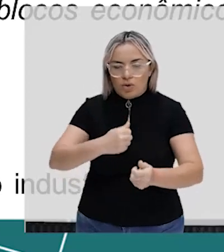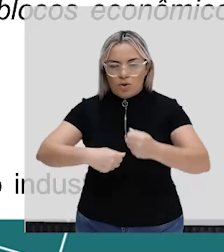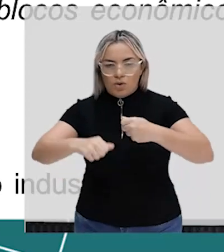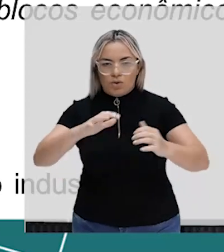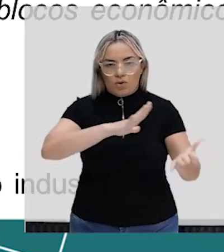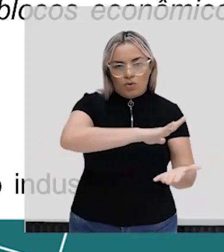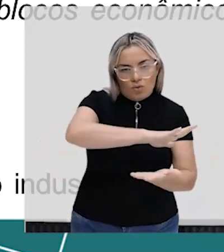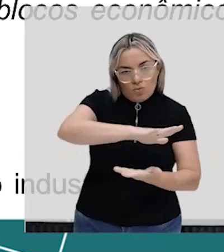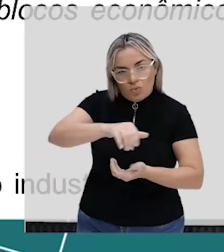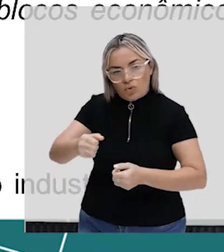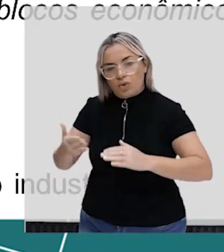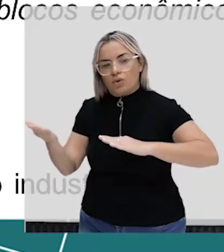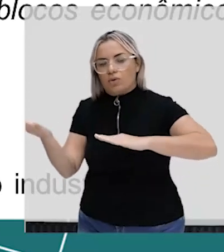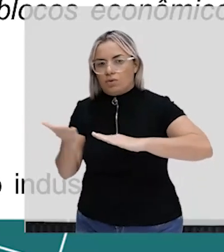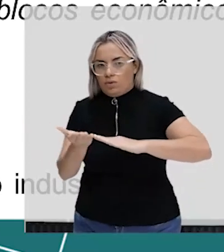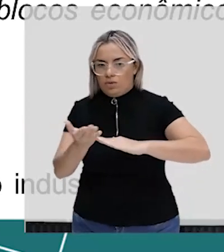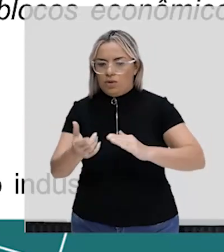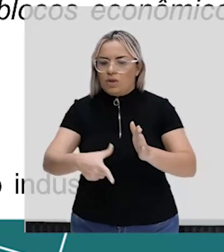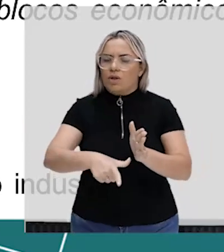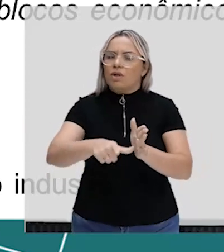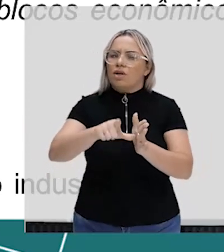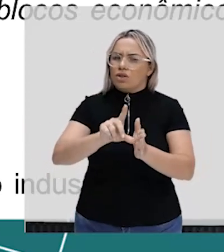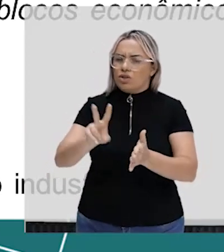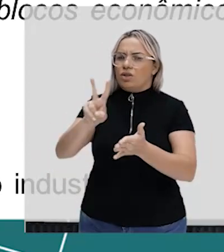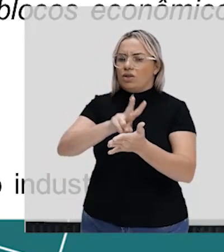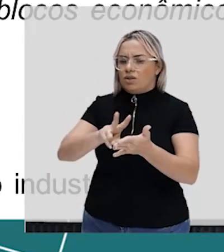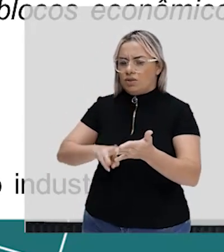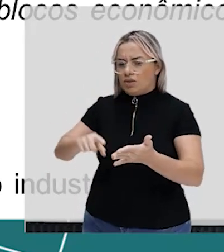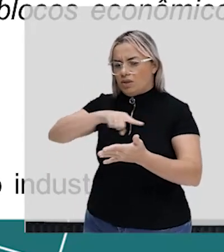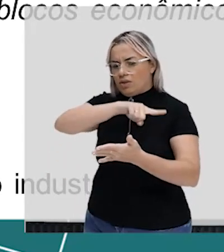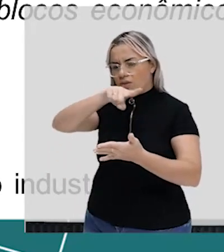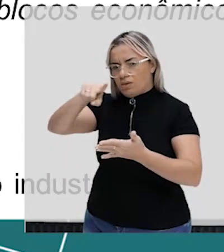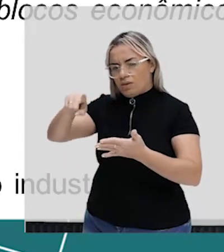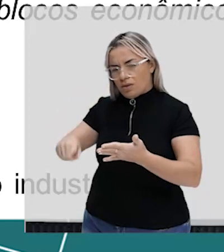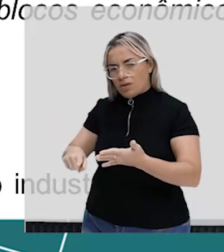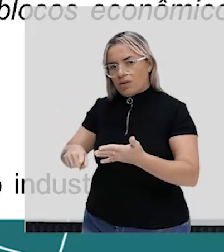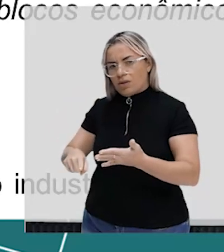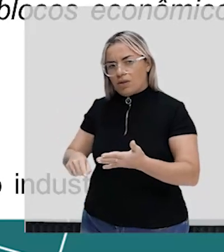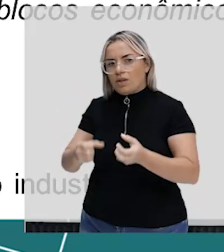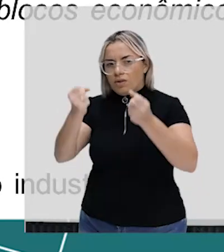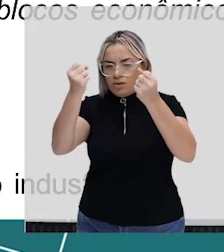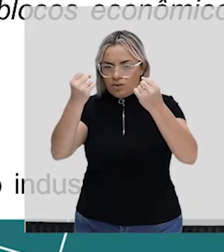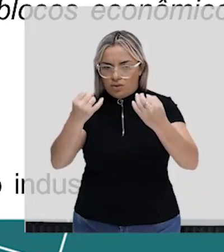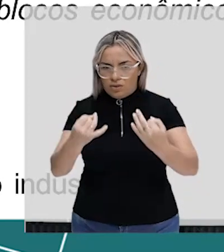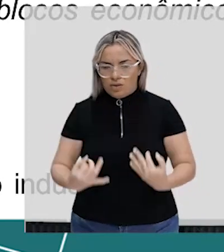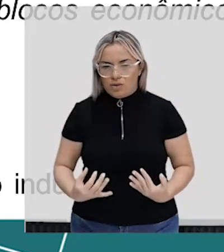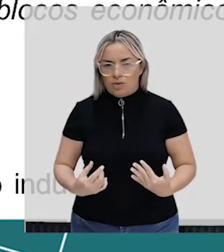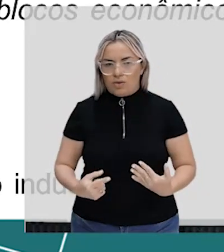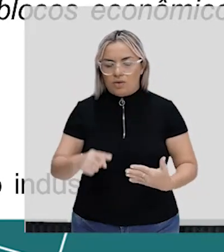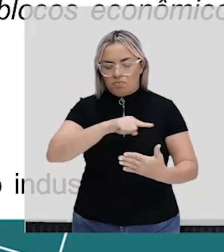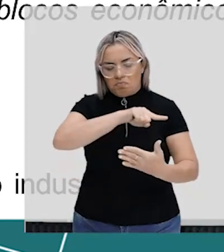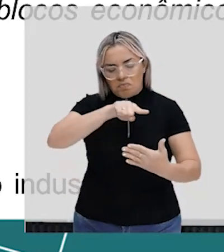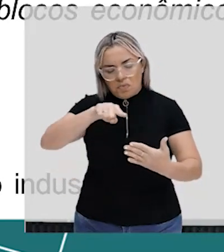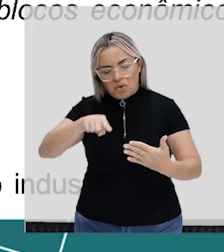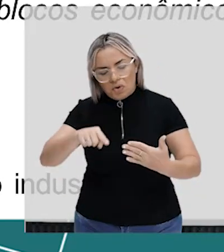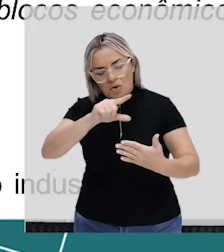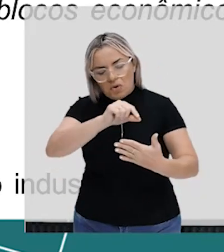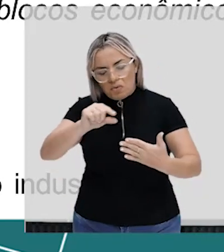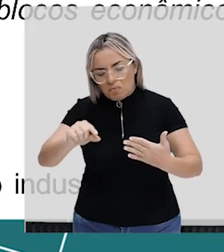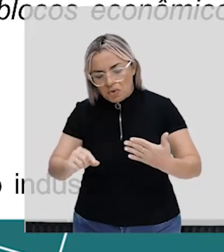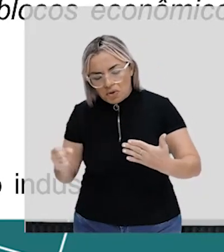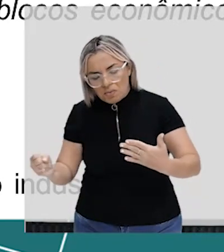contemporâneo. Vamos lá, antes de nós lermos as alternativas, eu quero te pontuar algumas coisas muito importantes acerca dos blocos econômicos.